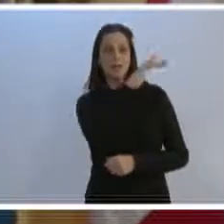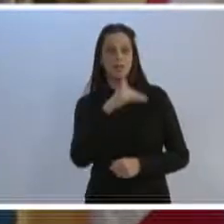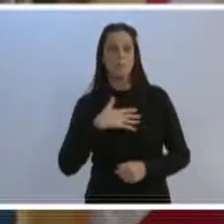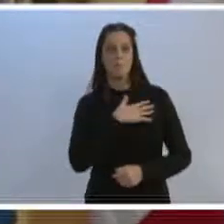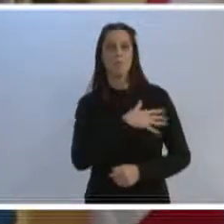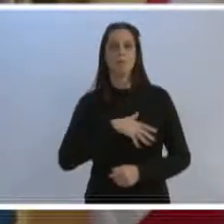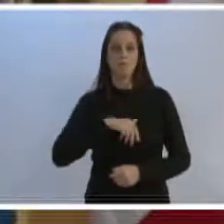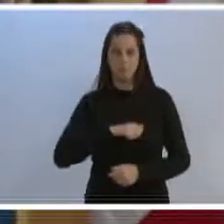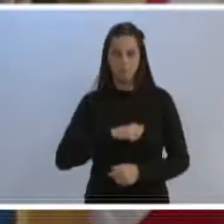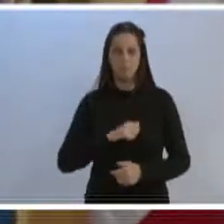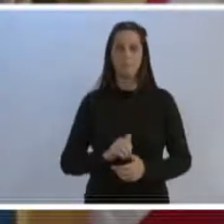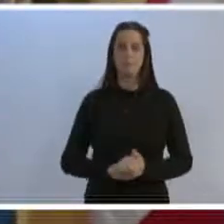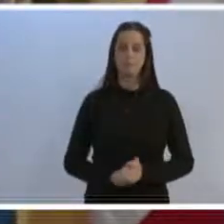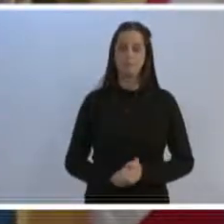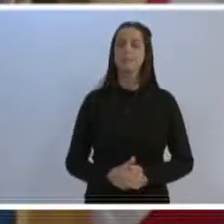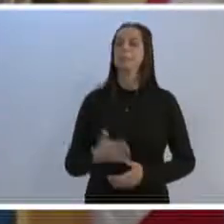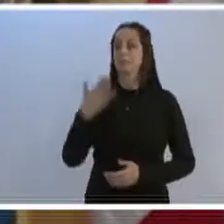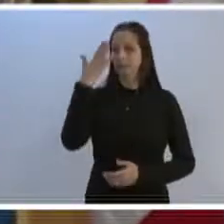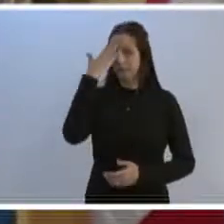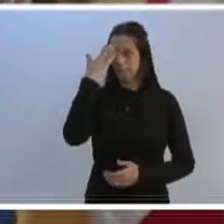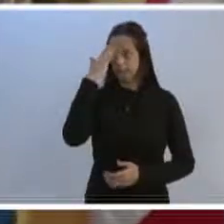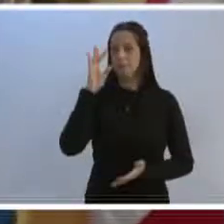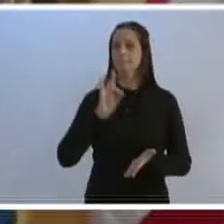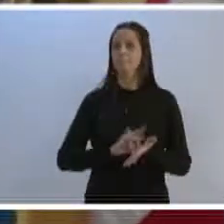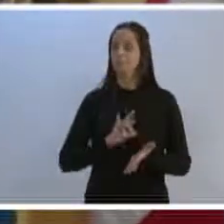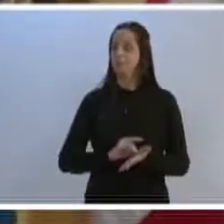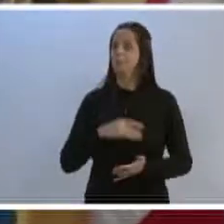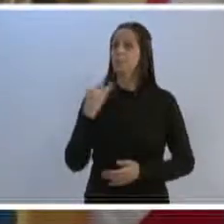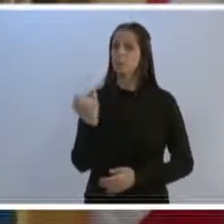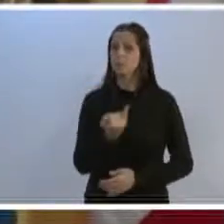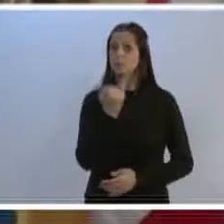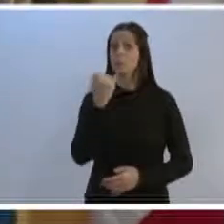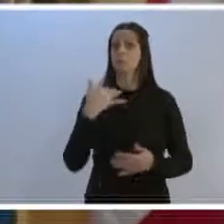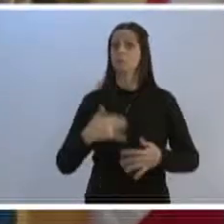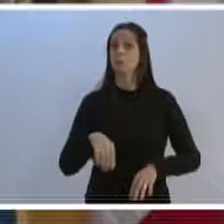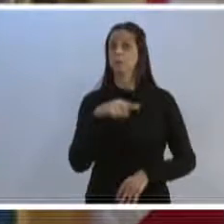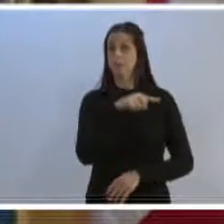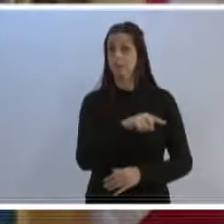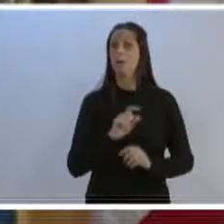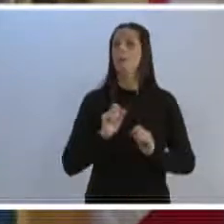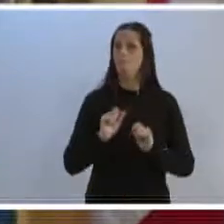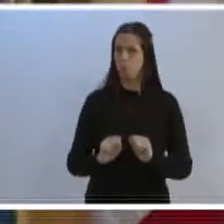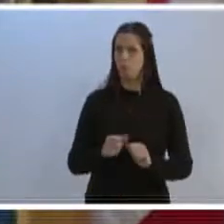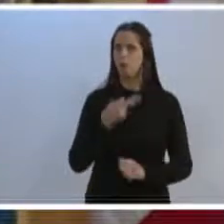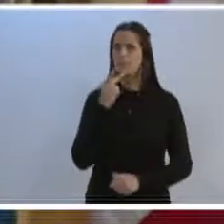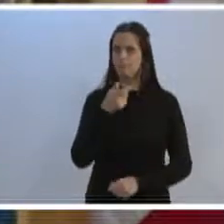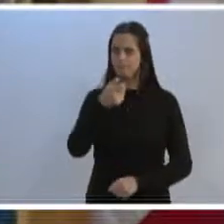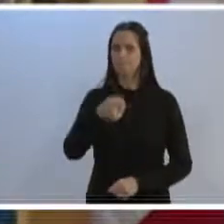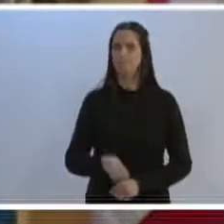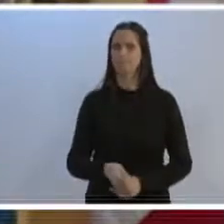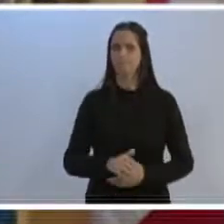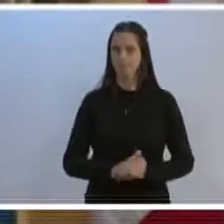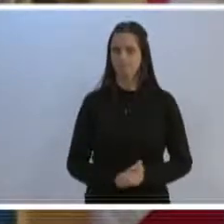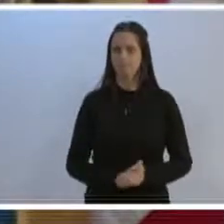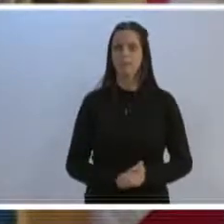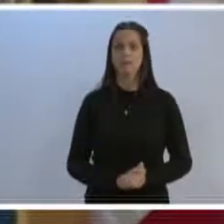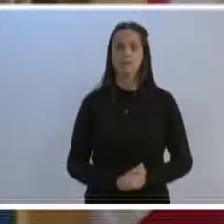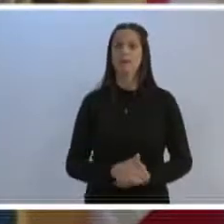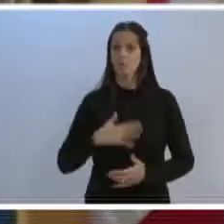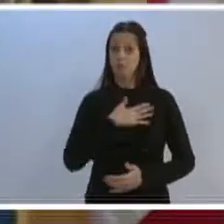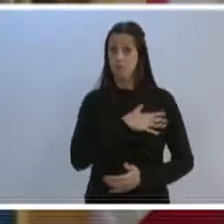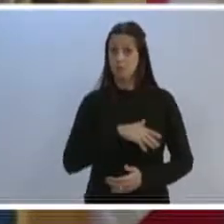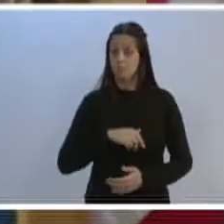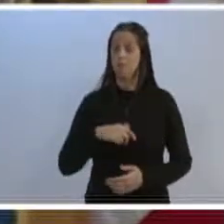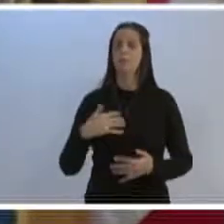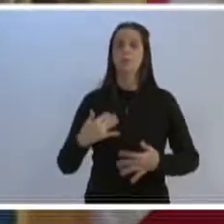unidade do samu sabem o quanto é importante posso afirmar o quanto é importante porque